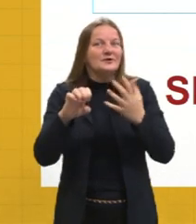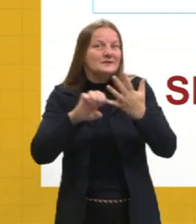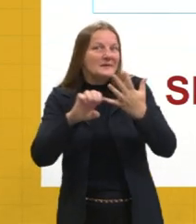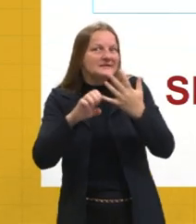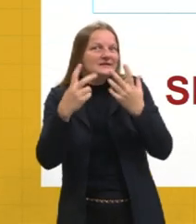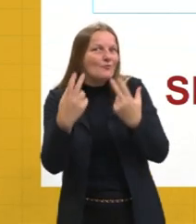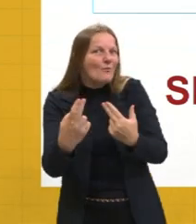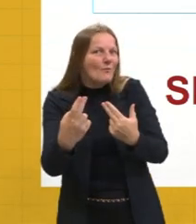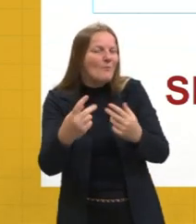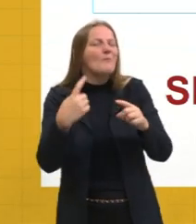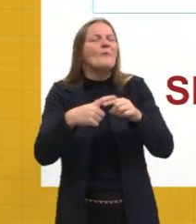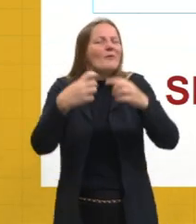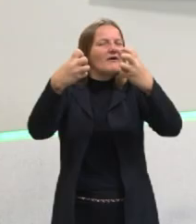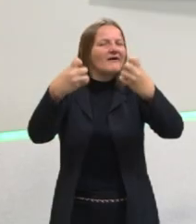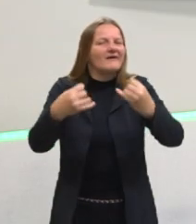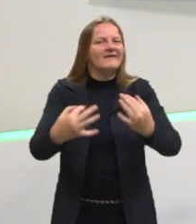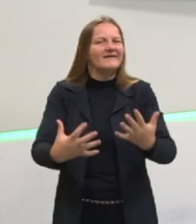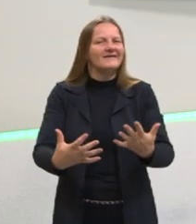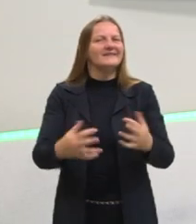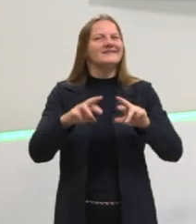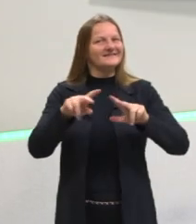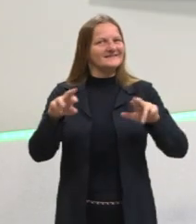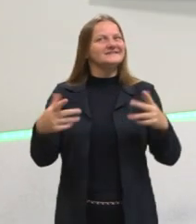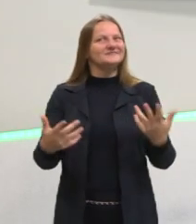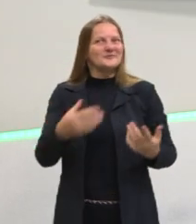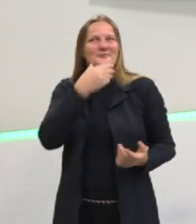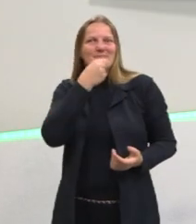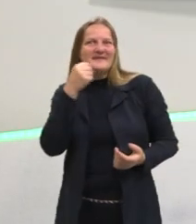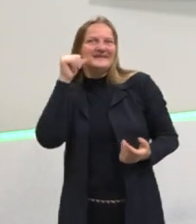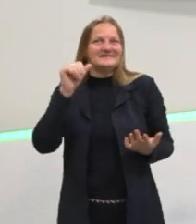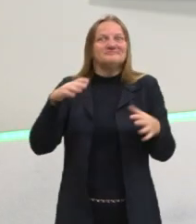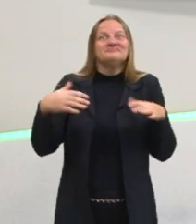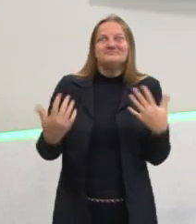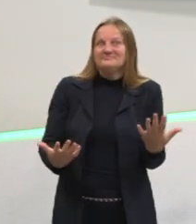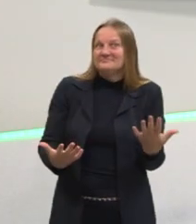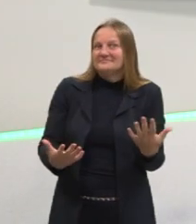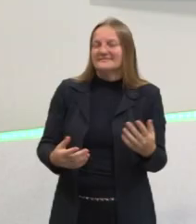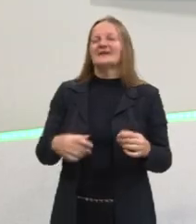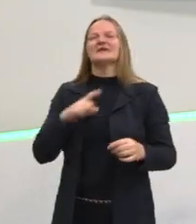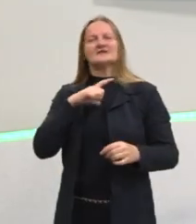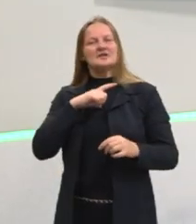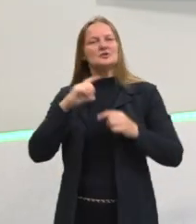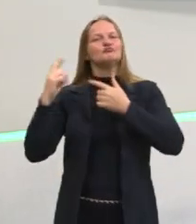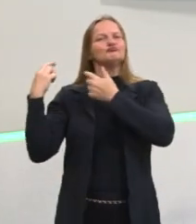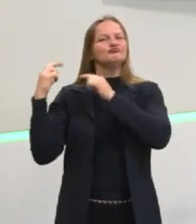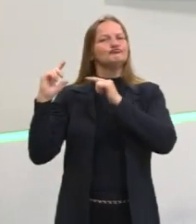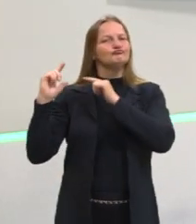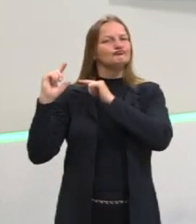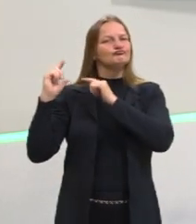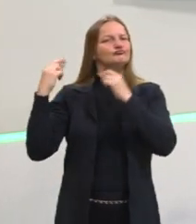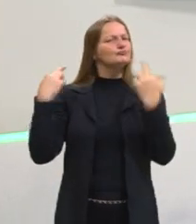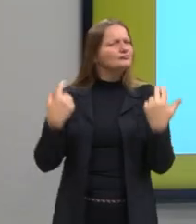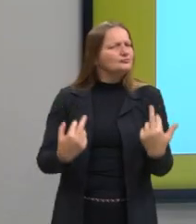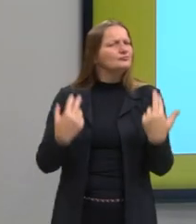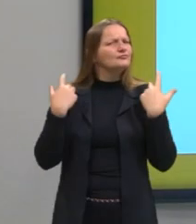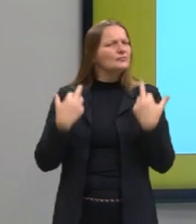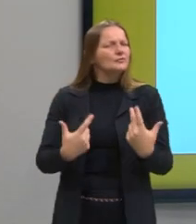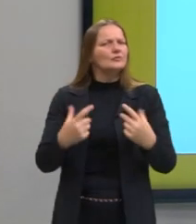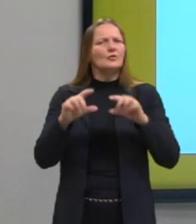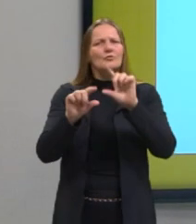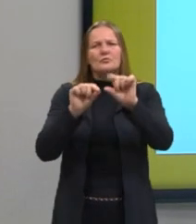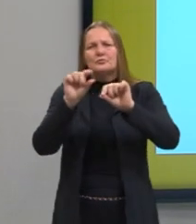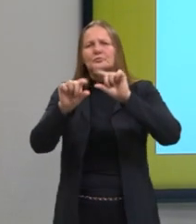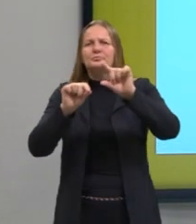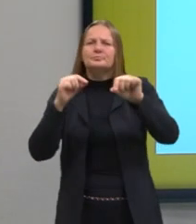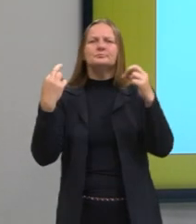que pode ser explicado isso nessa diferença entre macho e fêmea a seleção natural como é que ela vai explicar isso